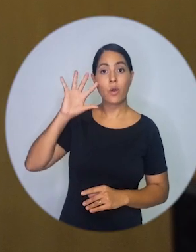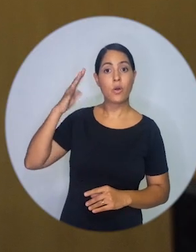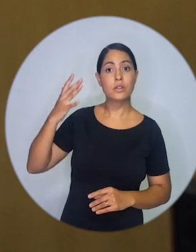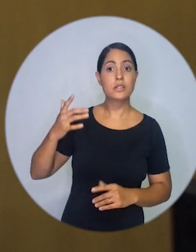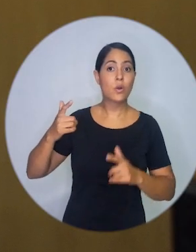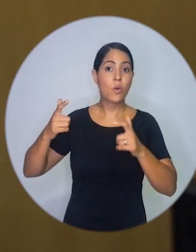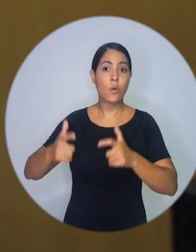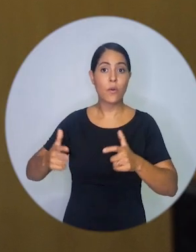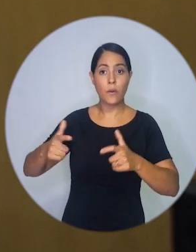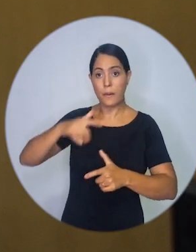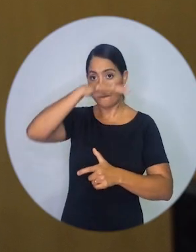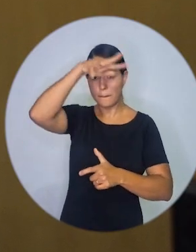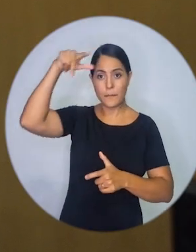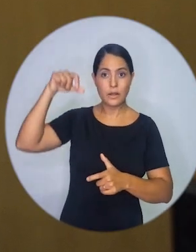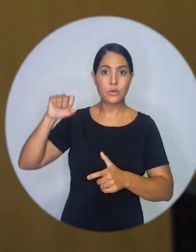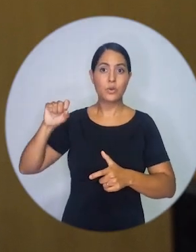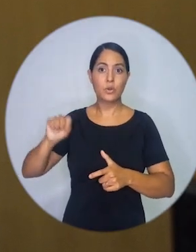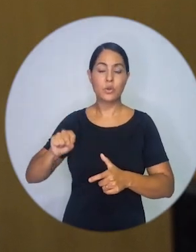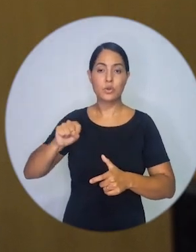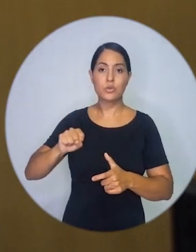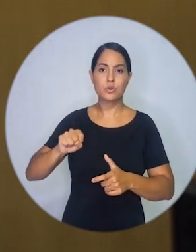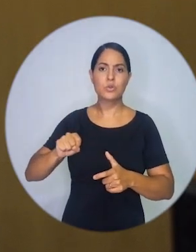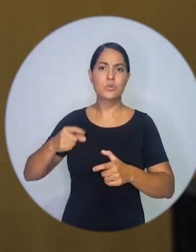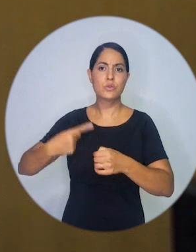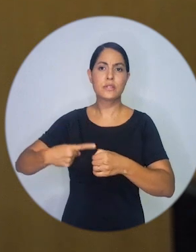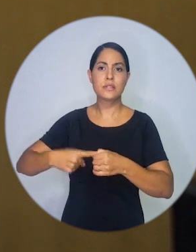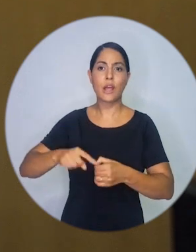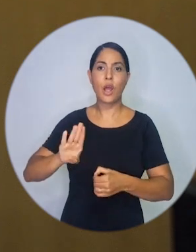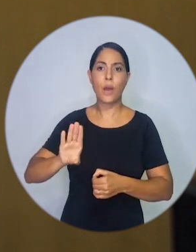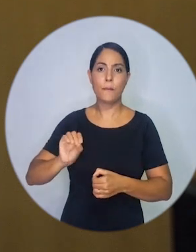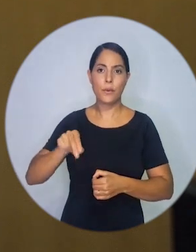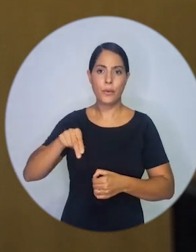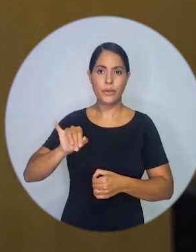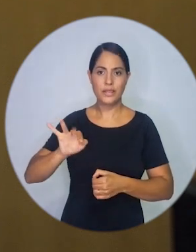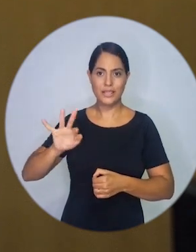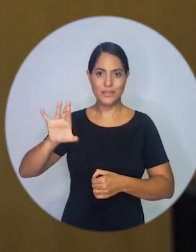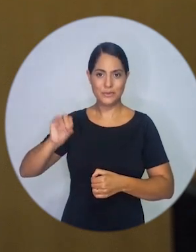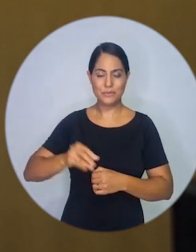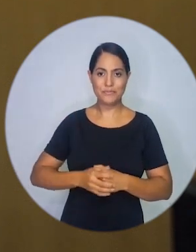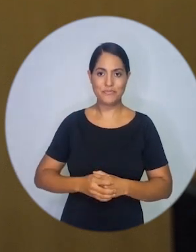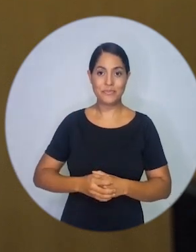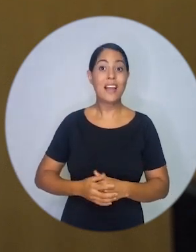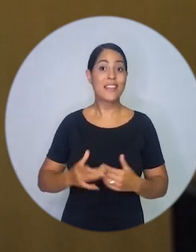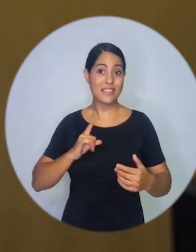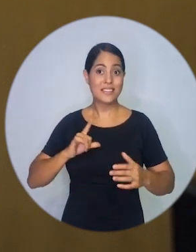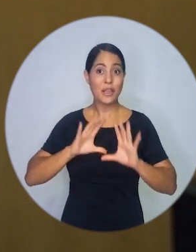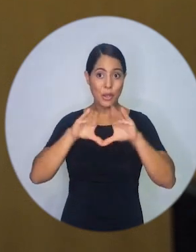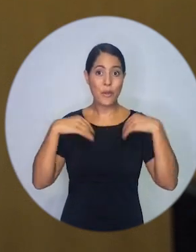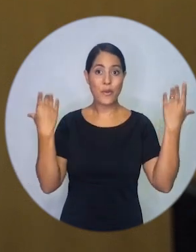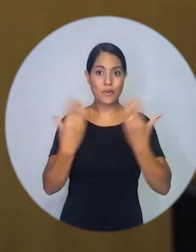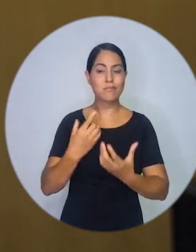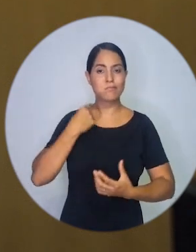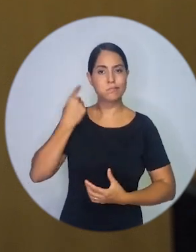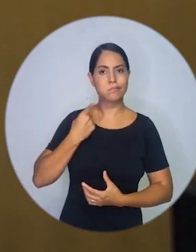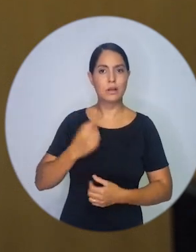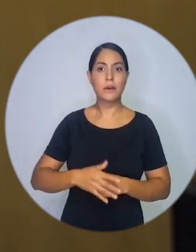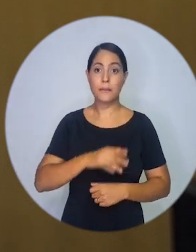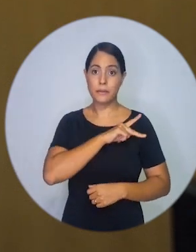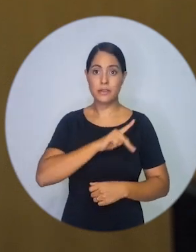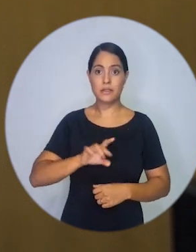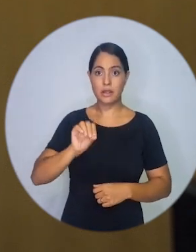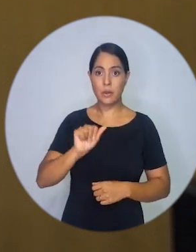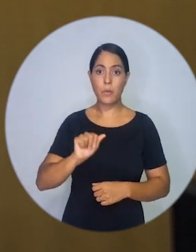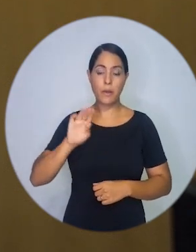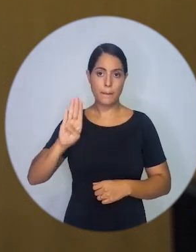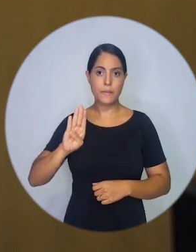Aconteceu em Bonito, no Mato Grosso do Sul, a 4ª Conferência Nacional da Jovem Advocacia. O presidente nacional da OAB, Beto Simonetti, participou